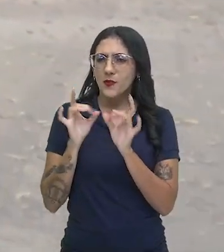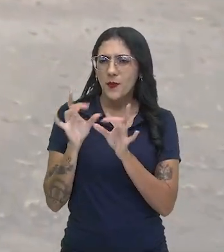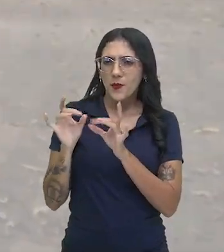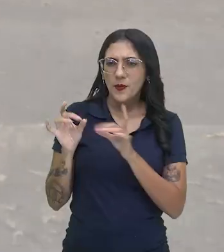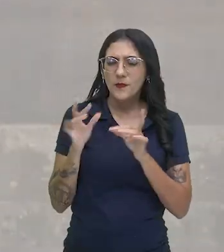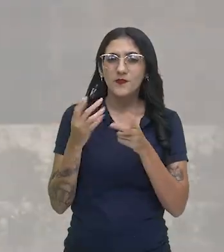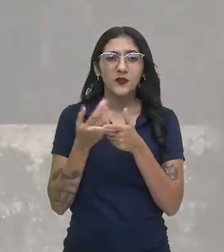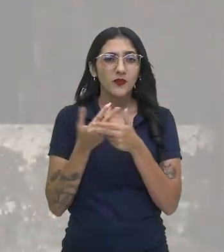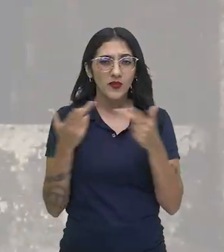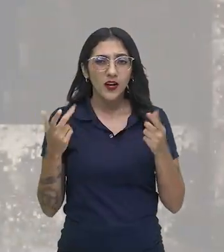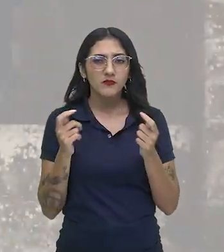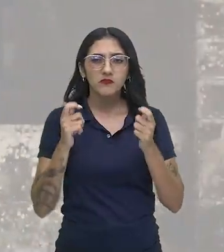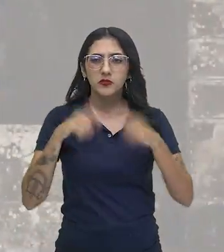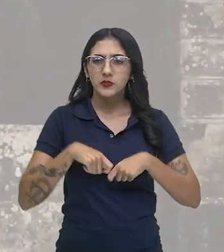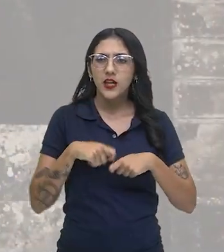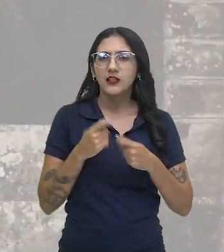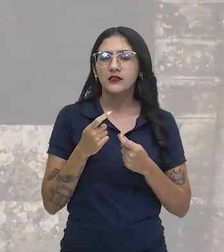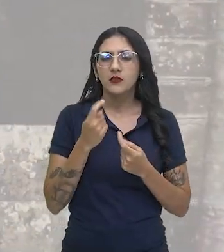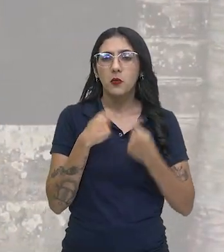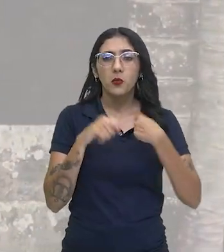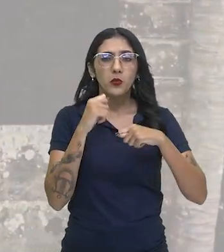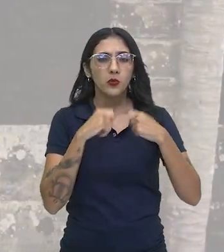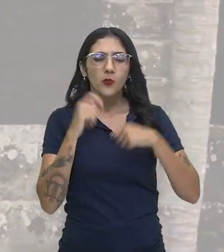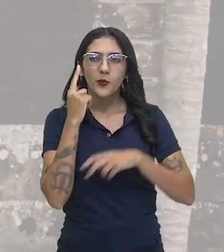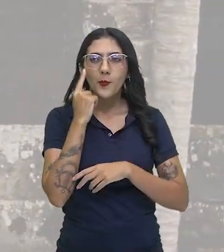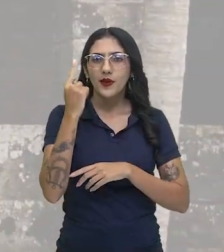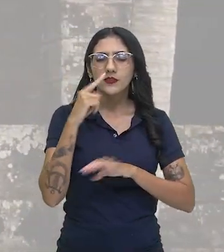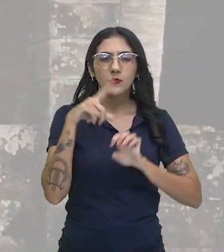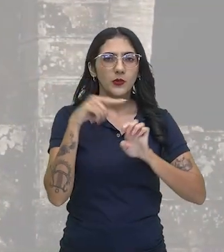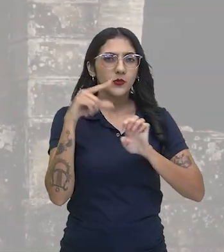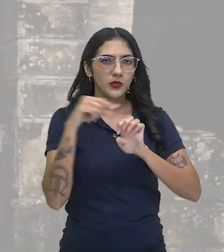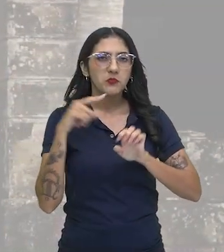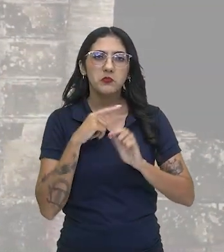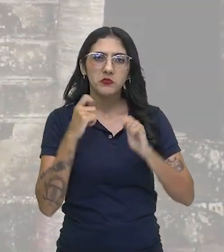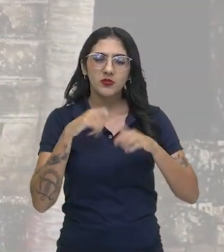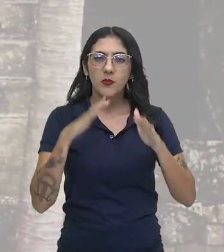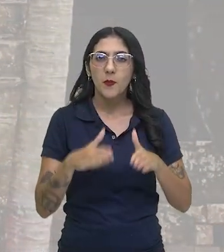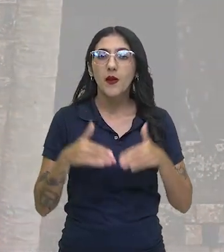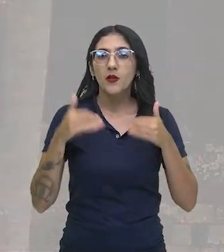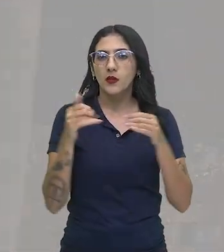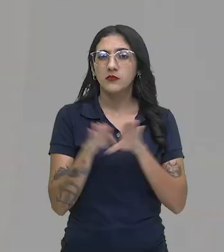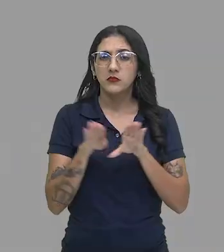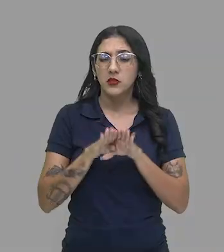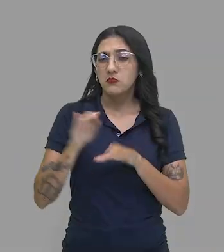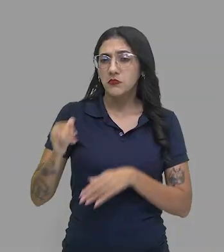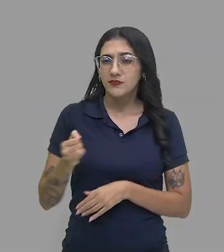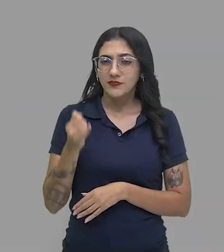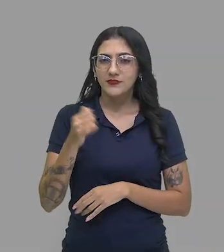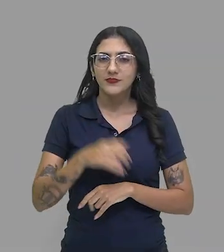potencialidades econômicas voltadas para o empreendedorismo que eu acho que poderiam ser melhor exploradas nesse lugar.